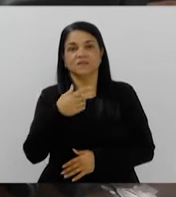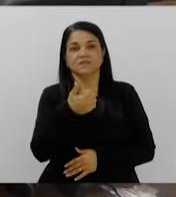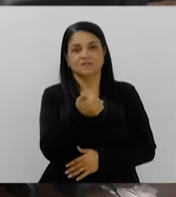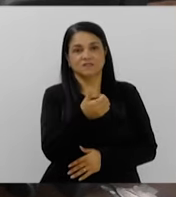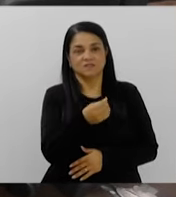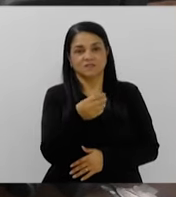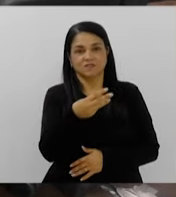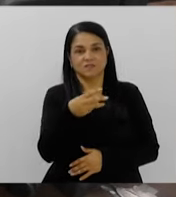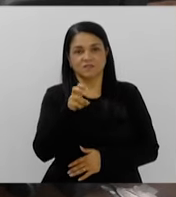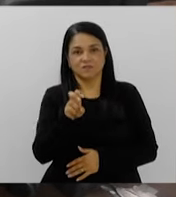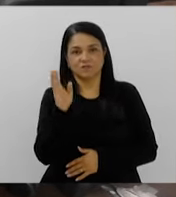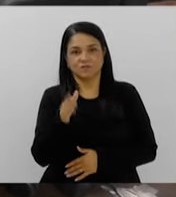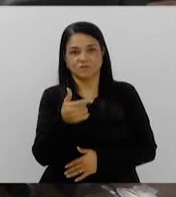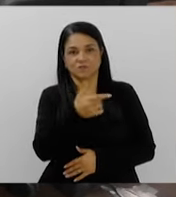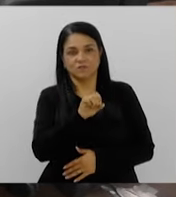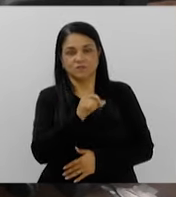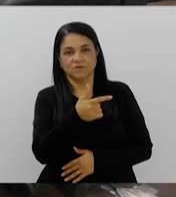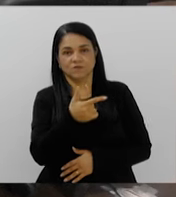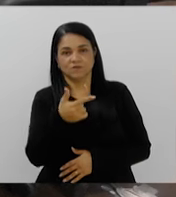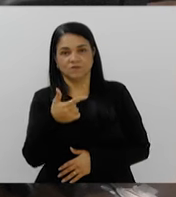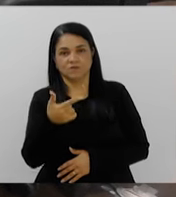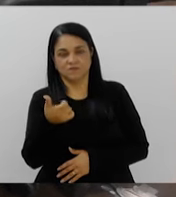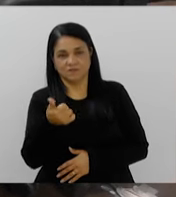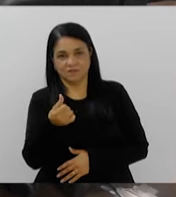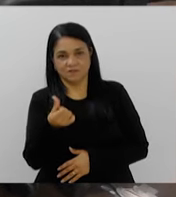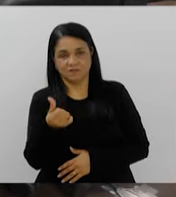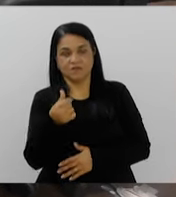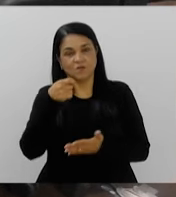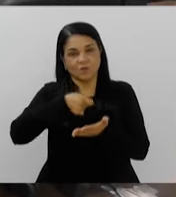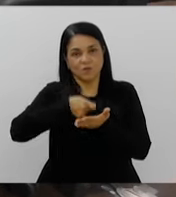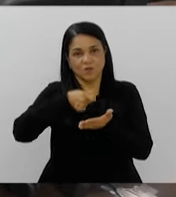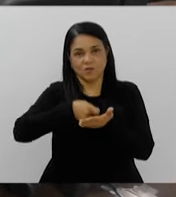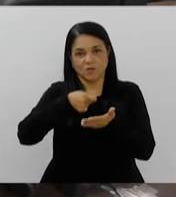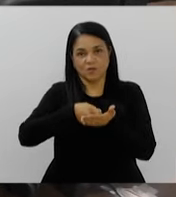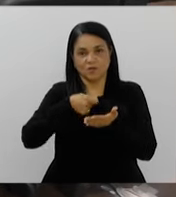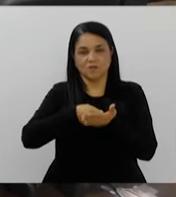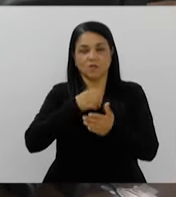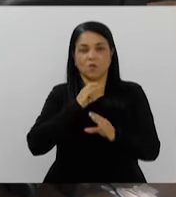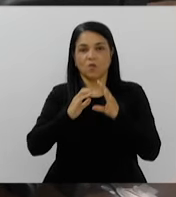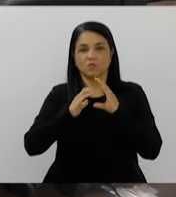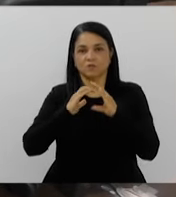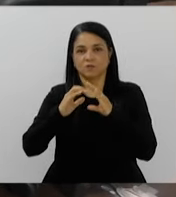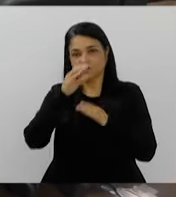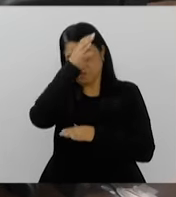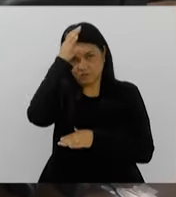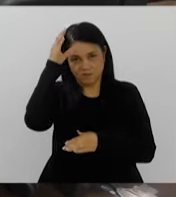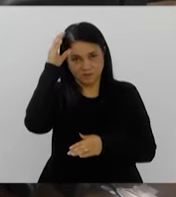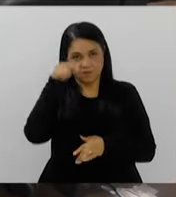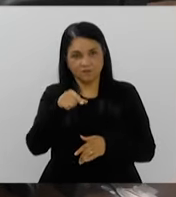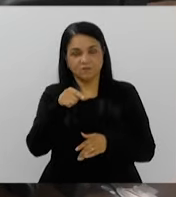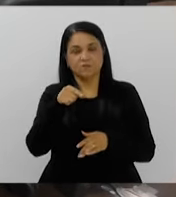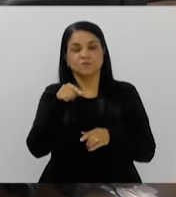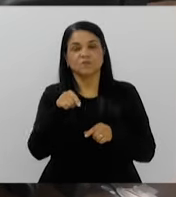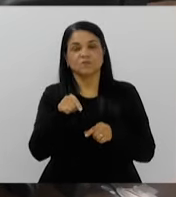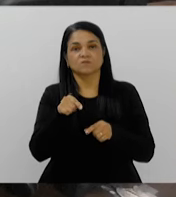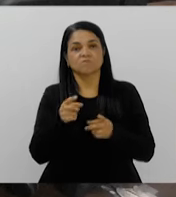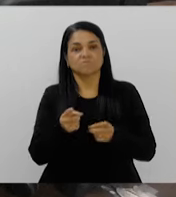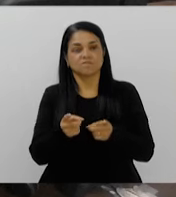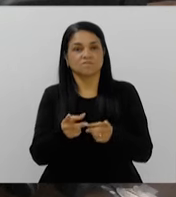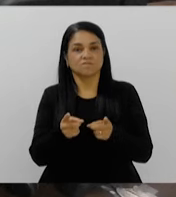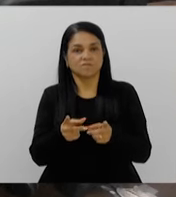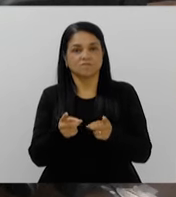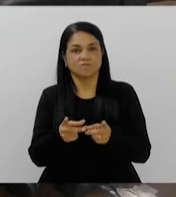23. Autoria do deputado Rodrigo Amorim, que dispõe sobre obrigatoriedade de comunicação ao consumidor pelo estabelecimento que